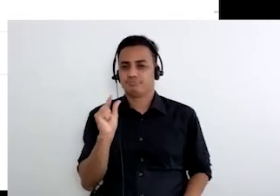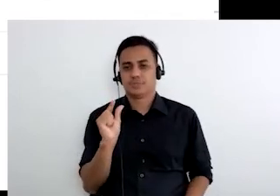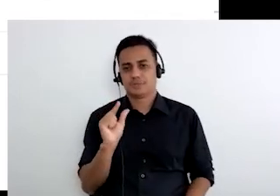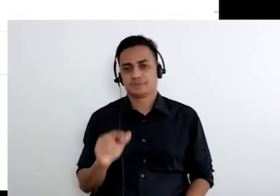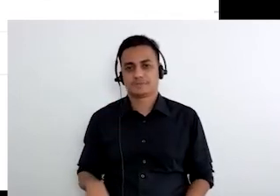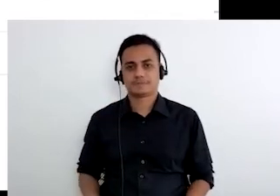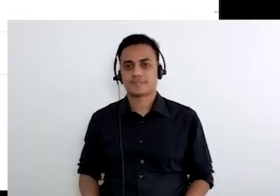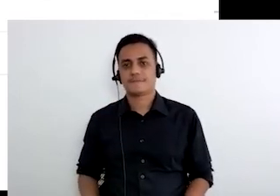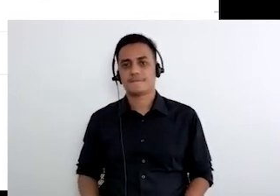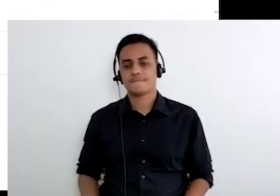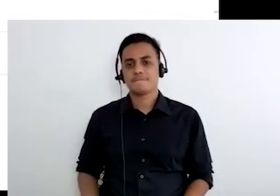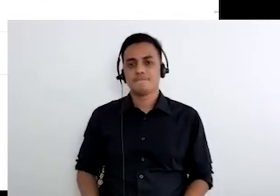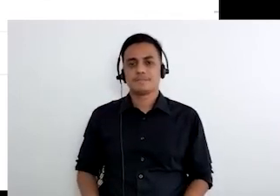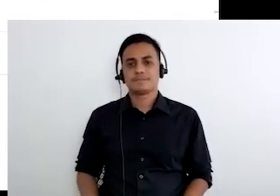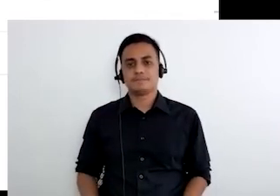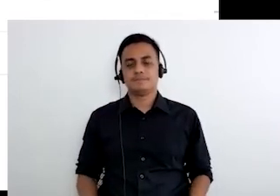Toque a nota por pouco tempo.